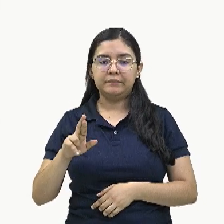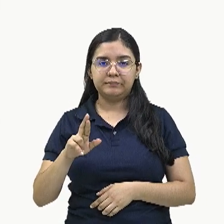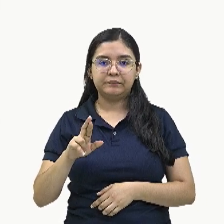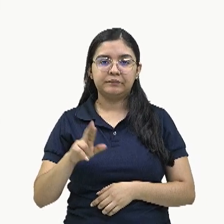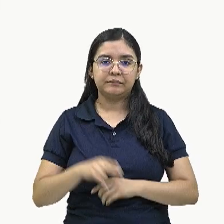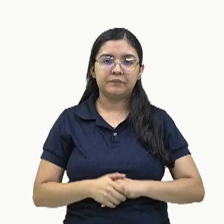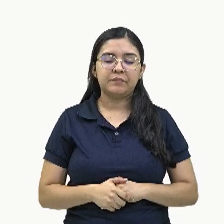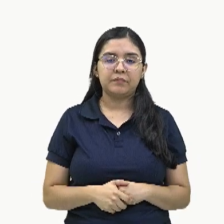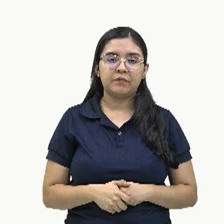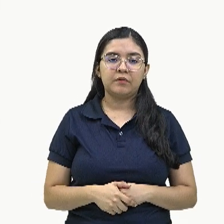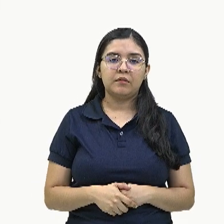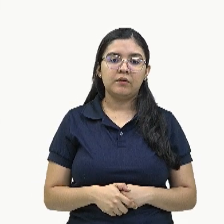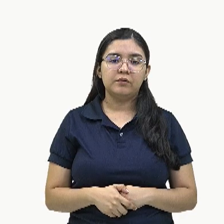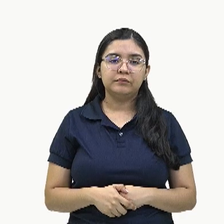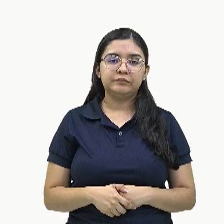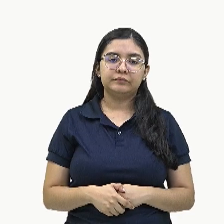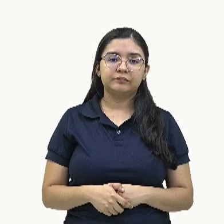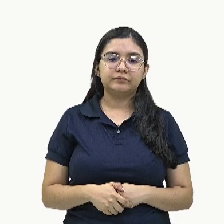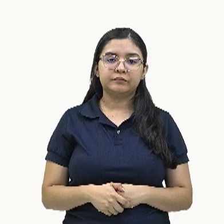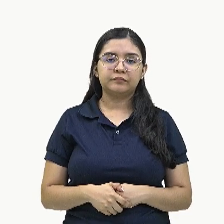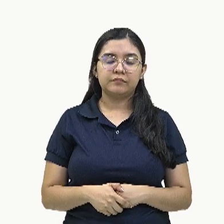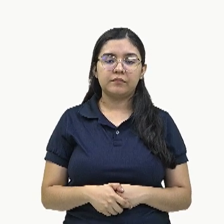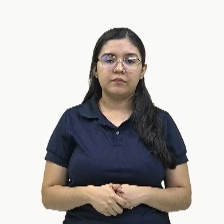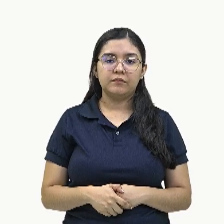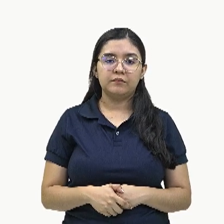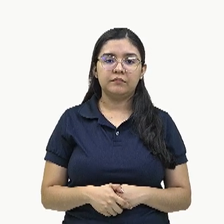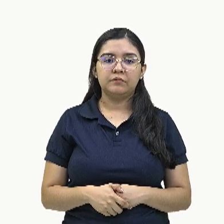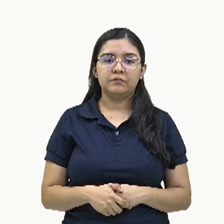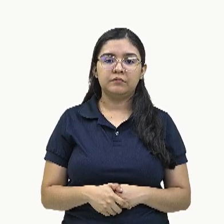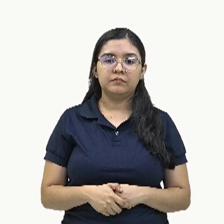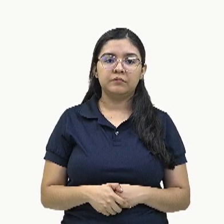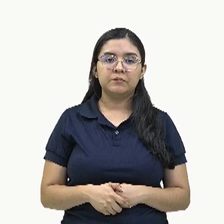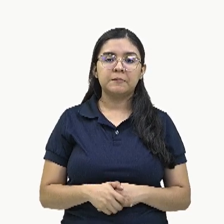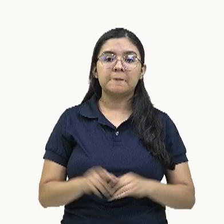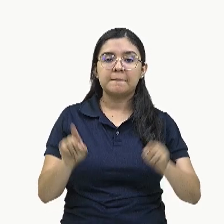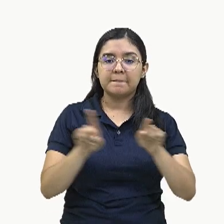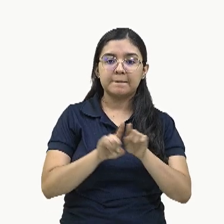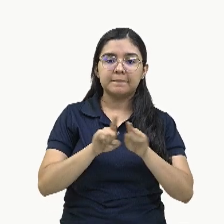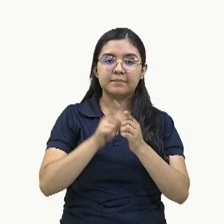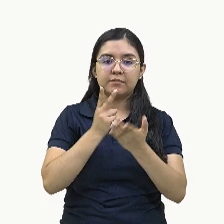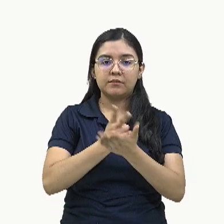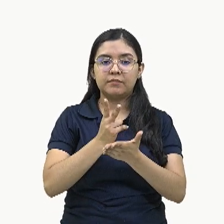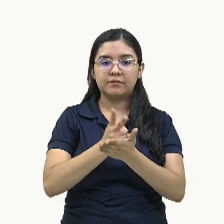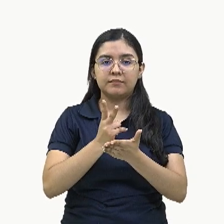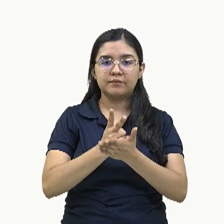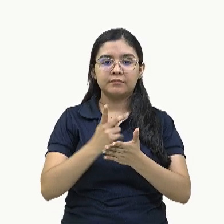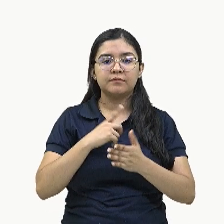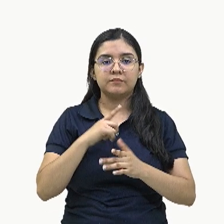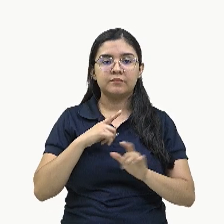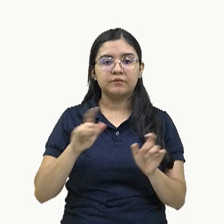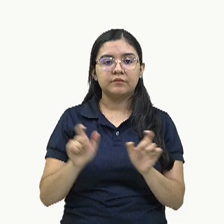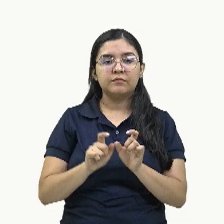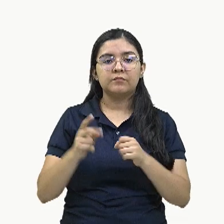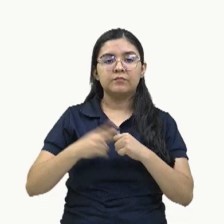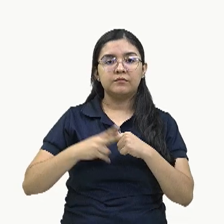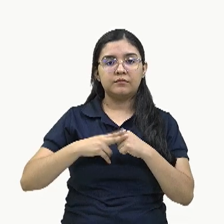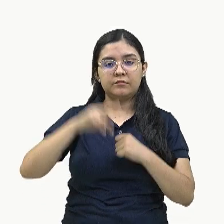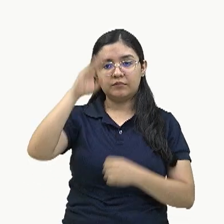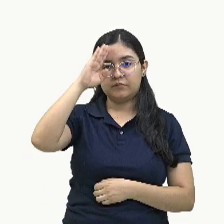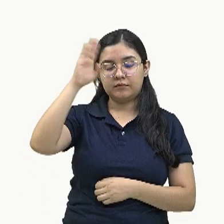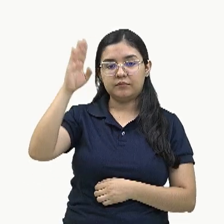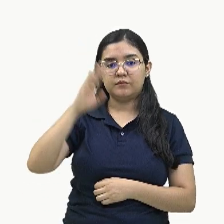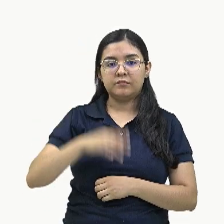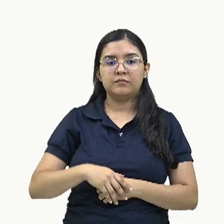become rich, ficar rico, tá? E sempre vai acompanhar, né, um verbo principal. O